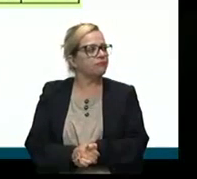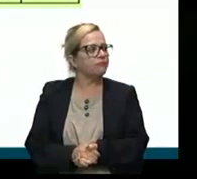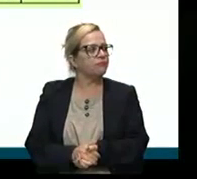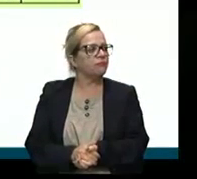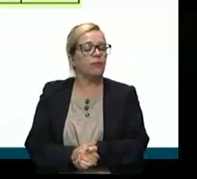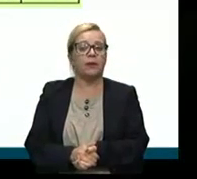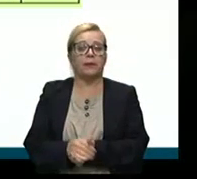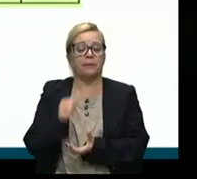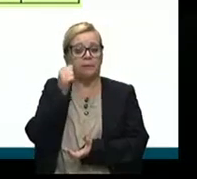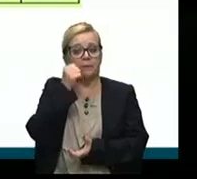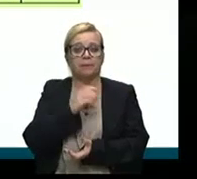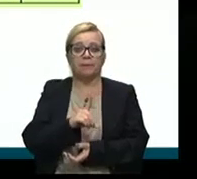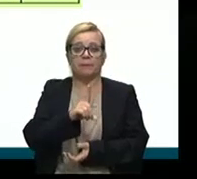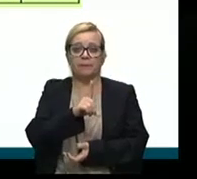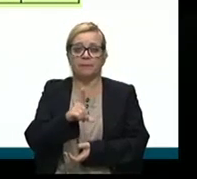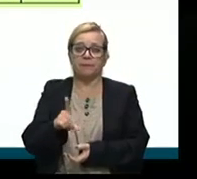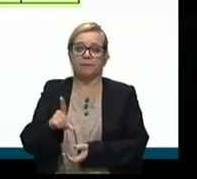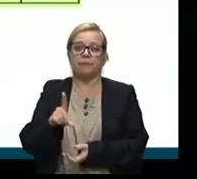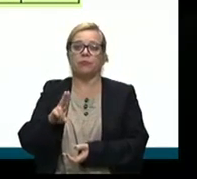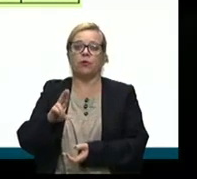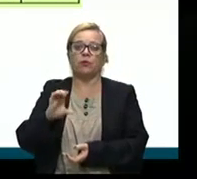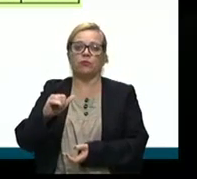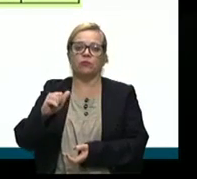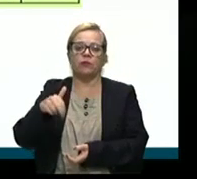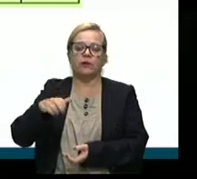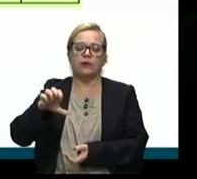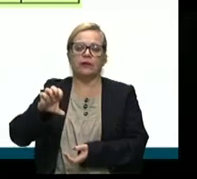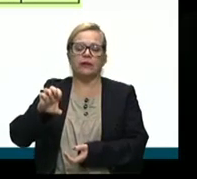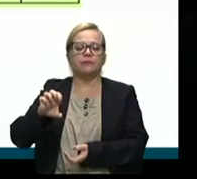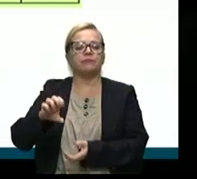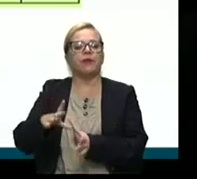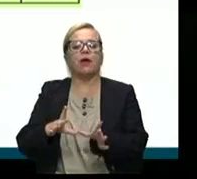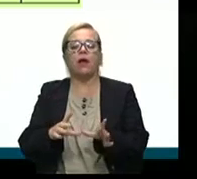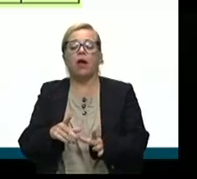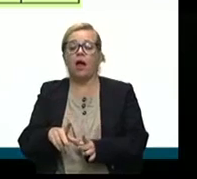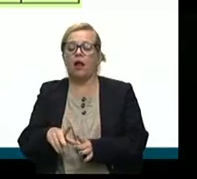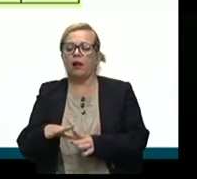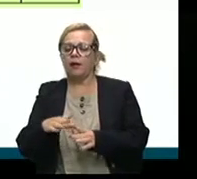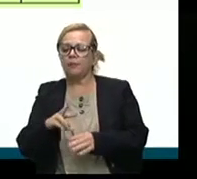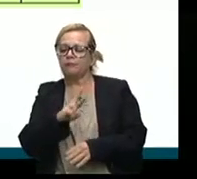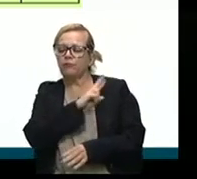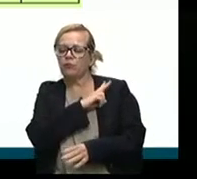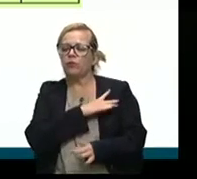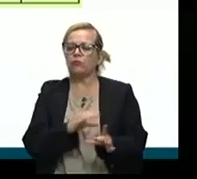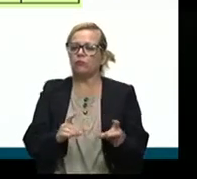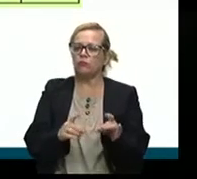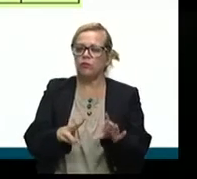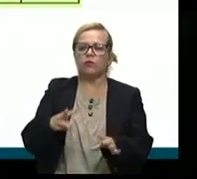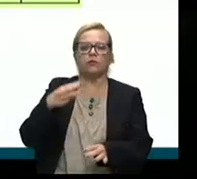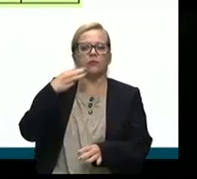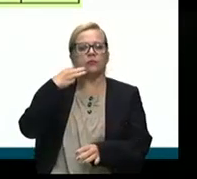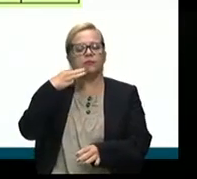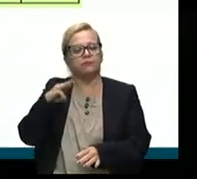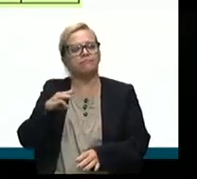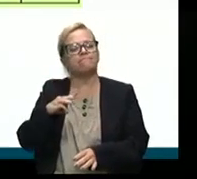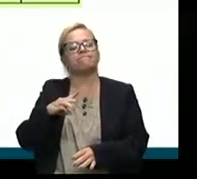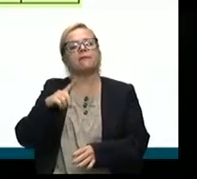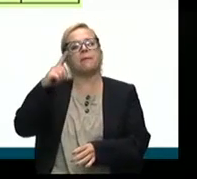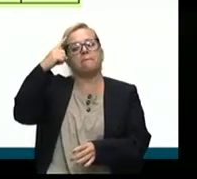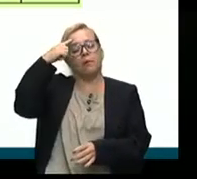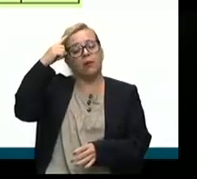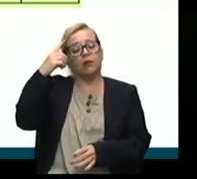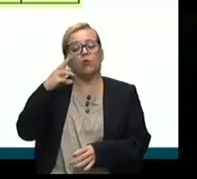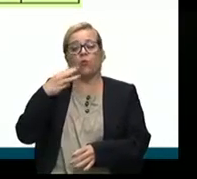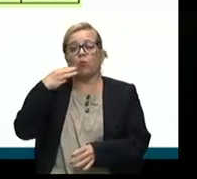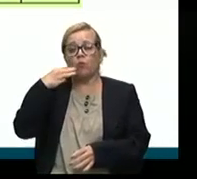Luciane, uma profissional de marketing responsável pelo setor de vendas de uma determinada empresa, está preocupada com a relação entre o gasto em